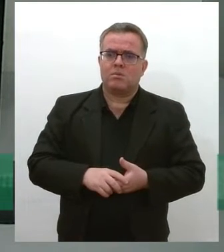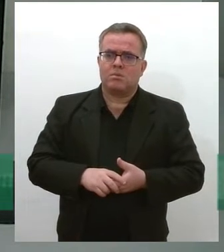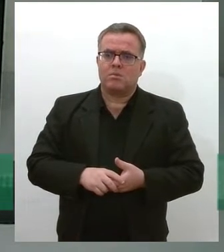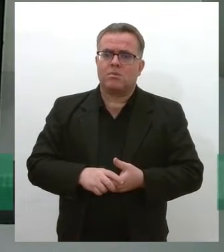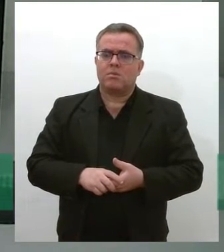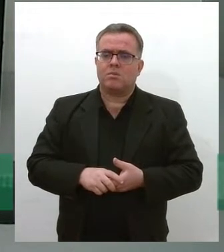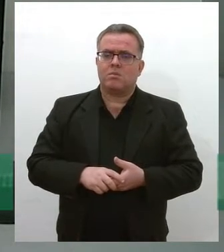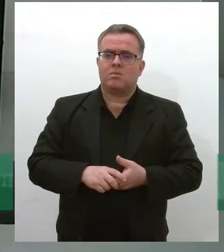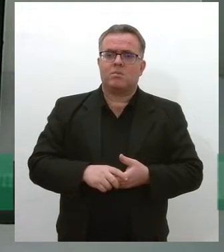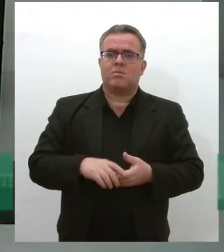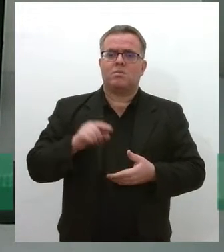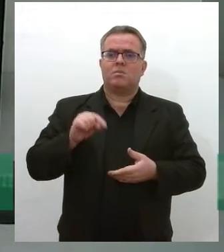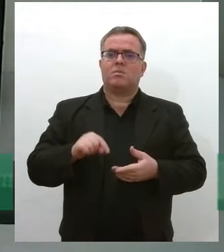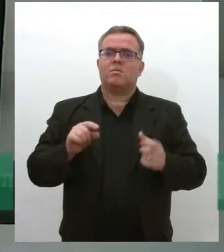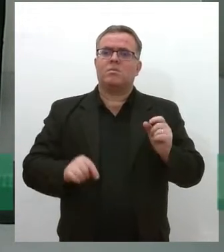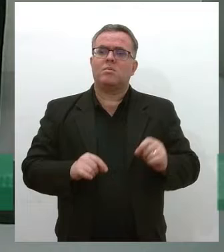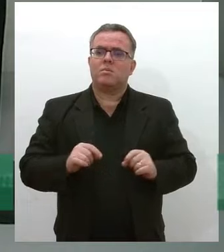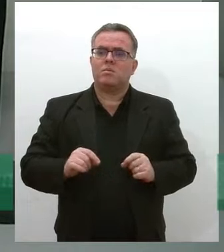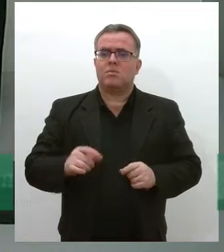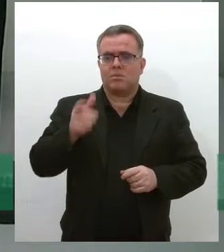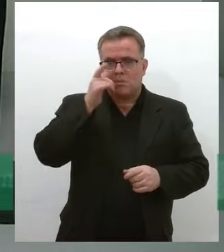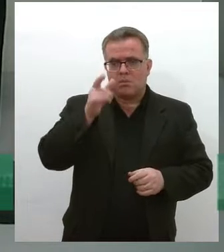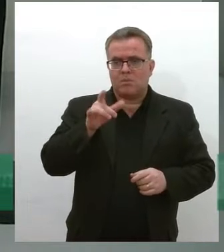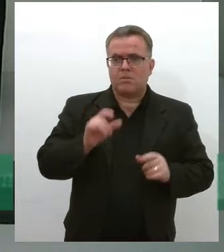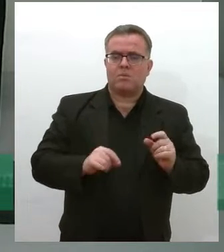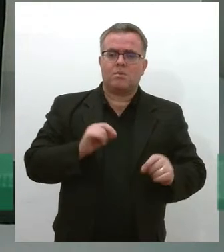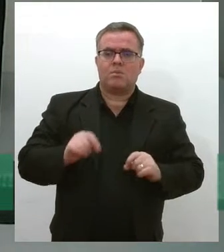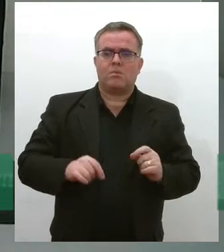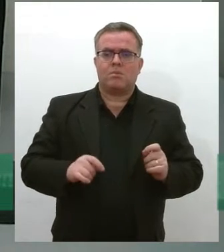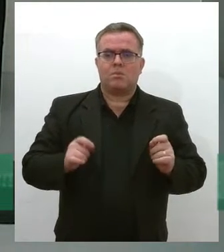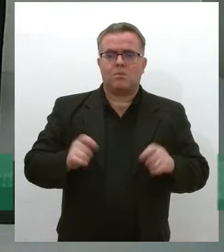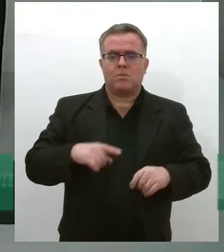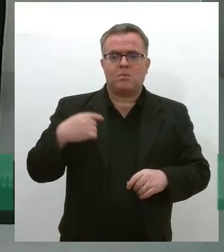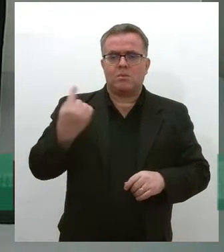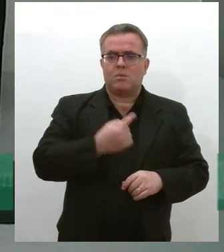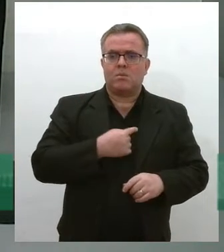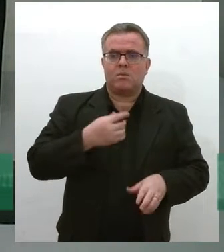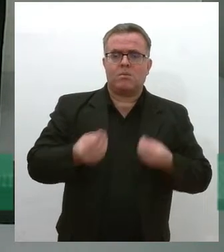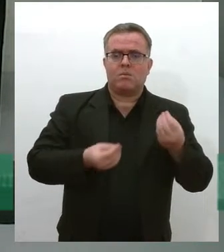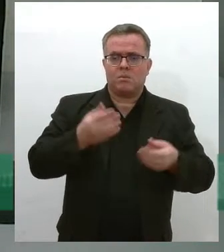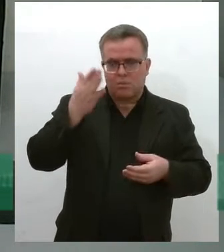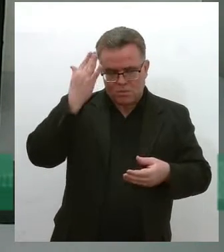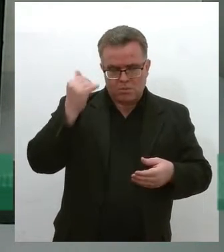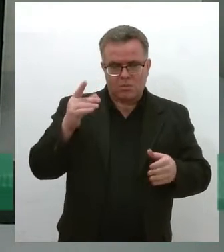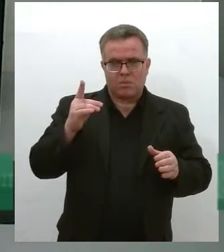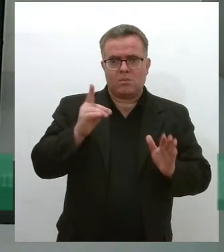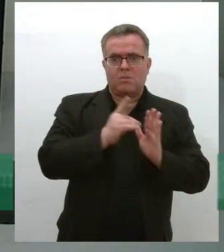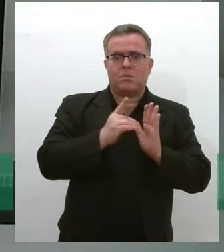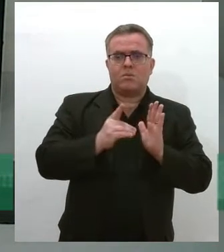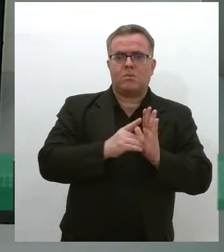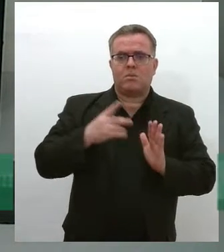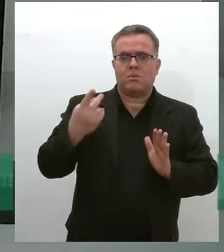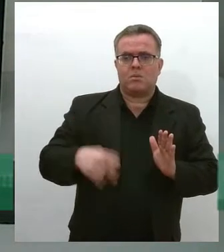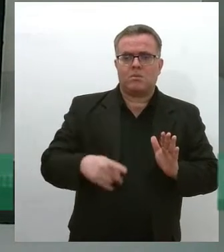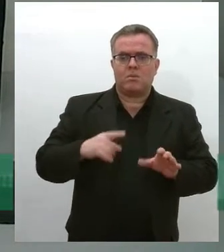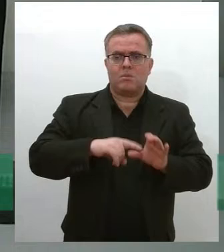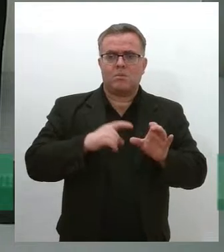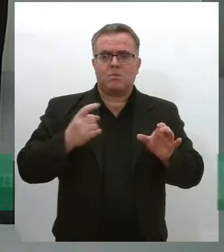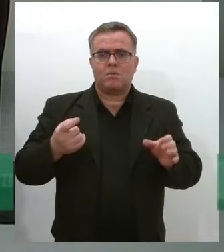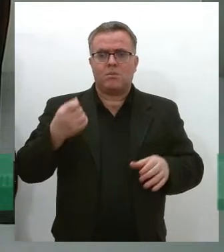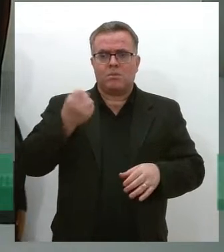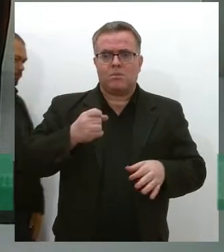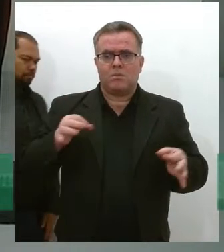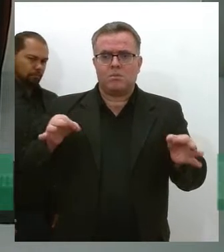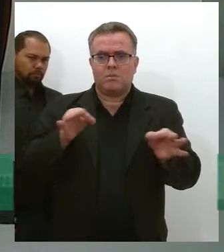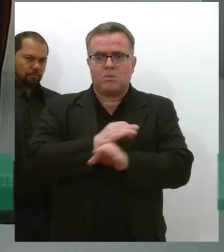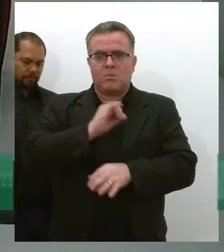É muito interessante, porque nós sabemos que o decreto da independência de Sergipe é de 8 de julho